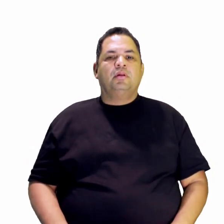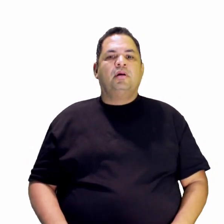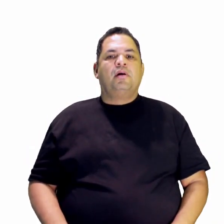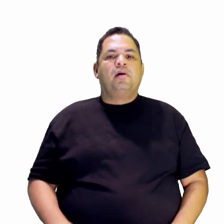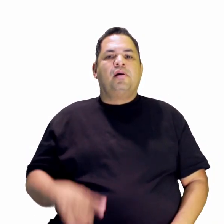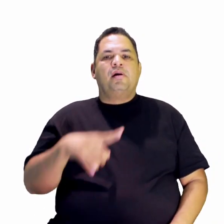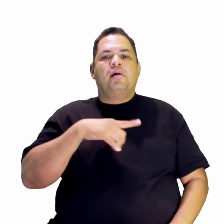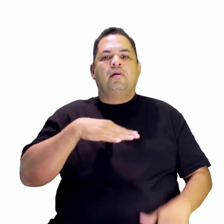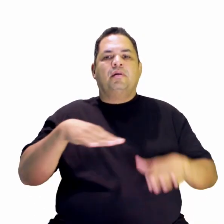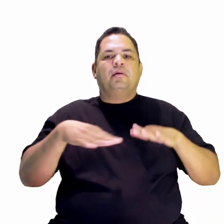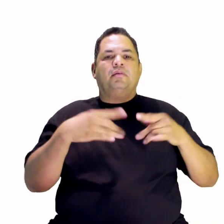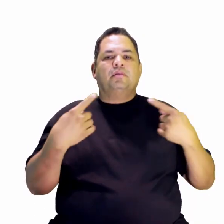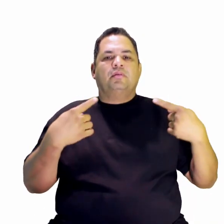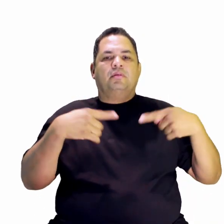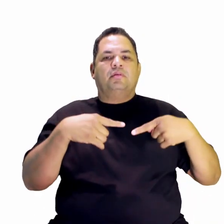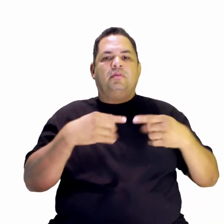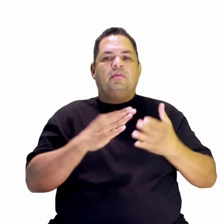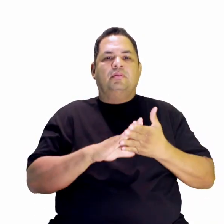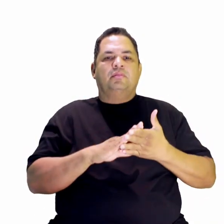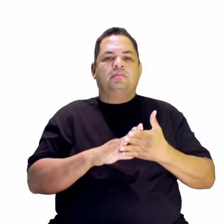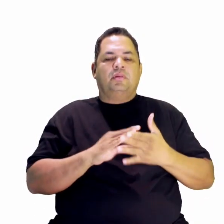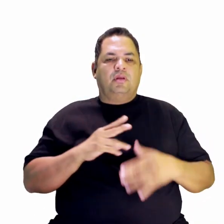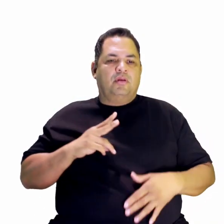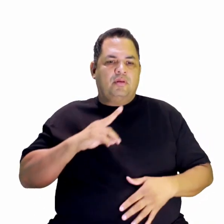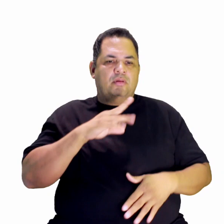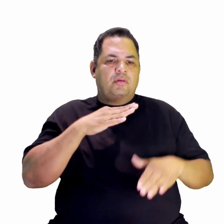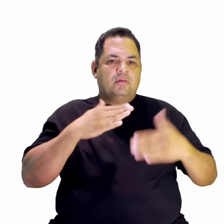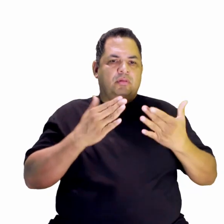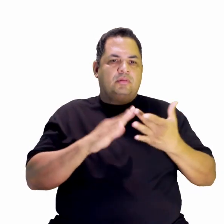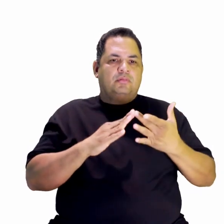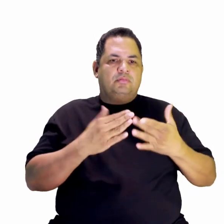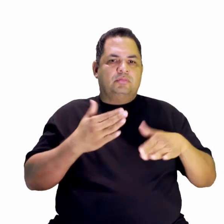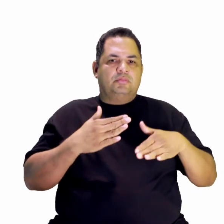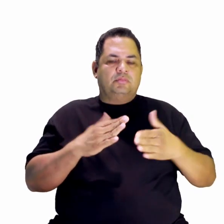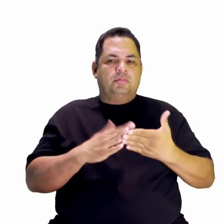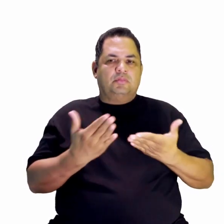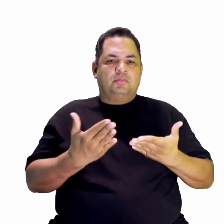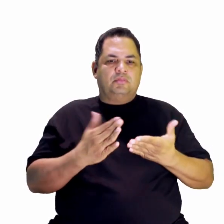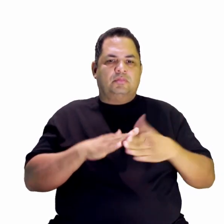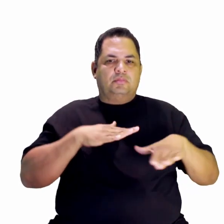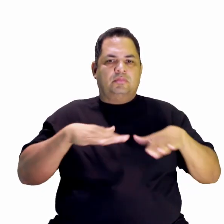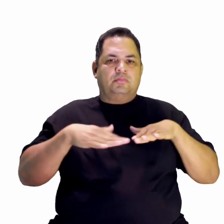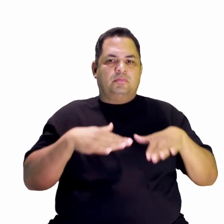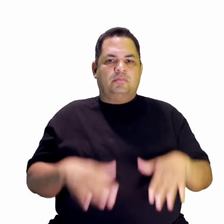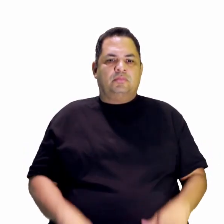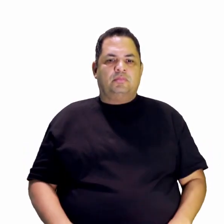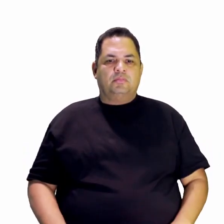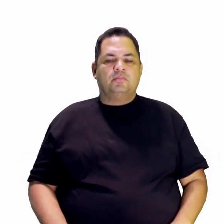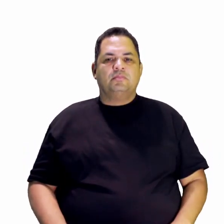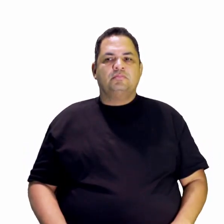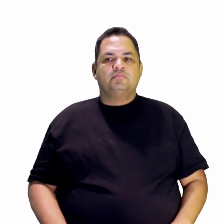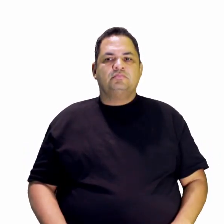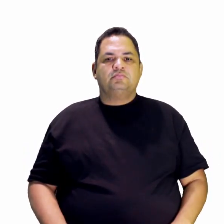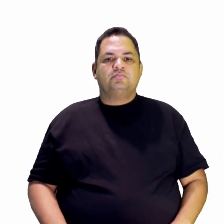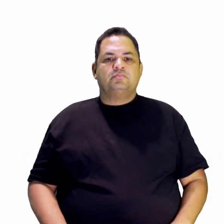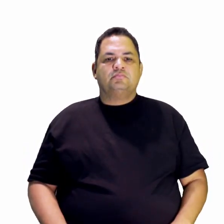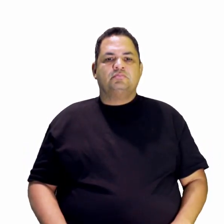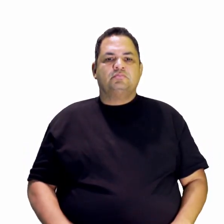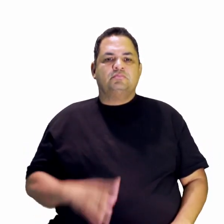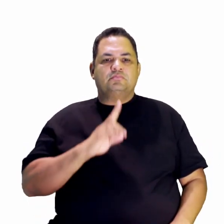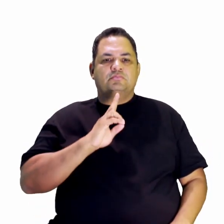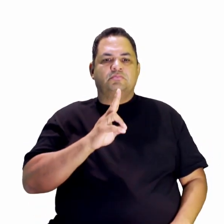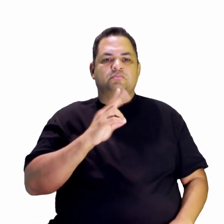de movimentar, de se opor ao movimento da força de atrito, toda vez que o corpo tem a tendência de movimentar, tá? Então,